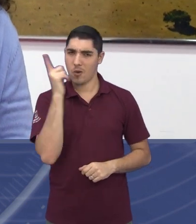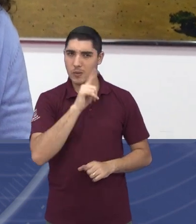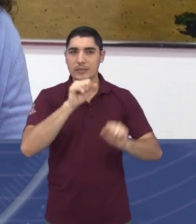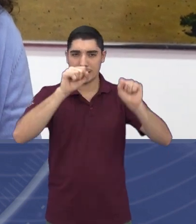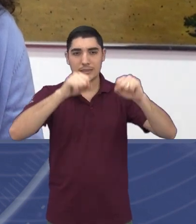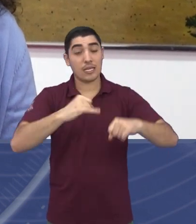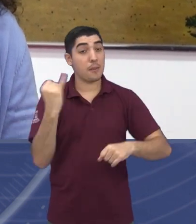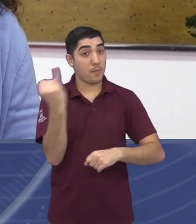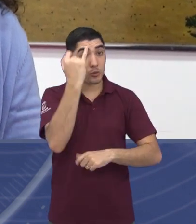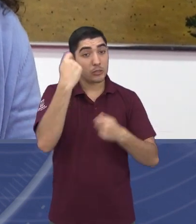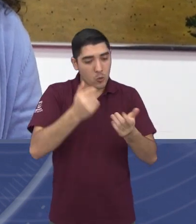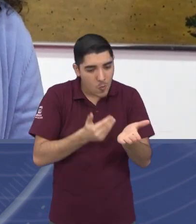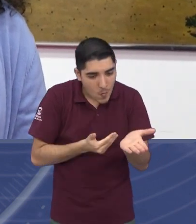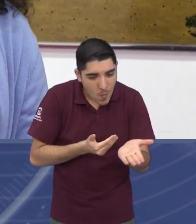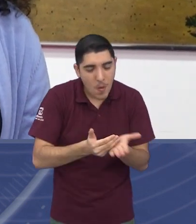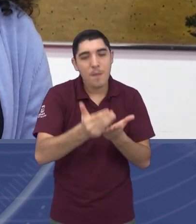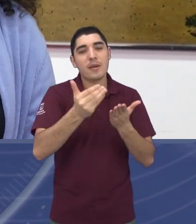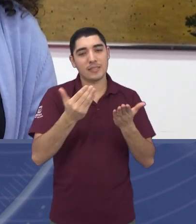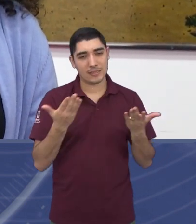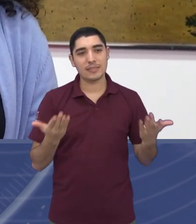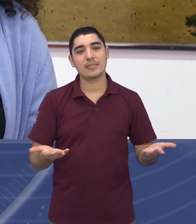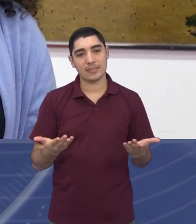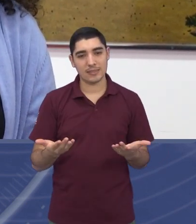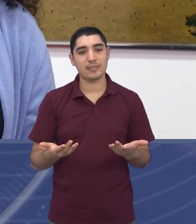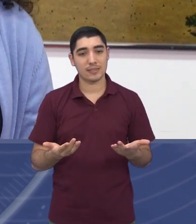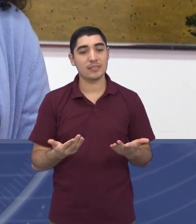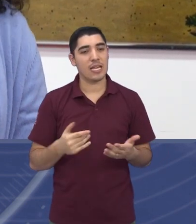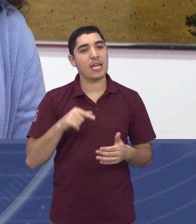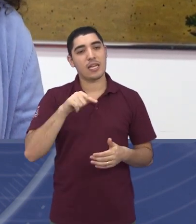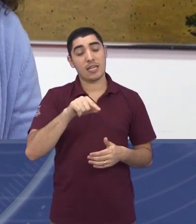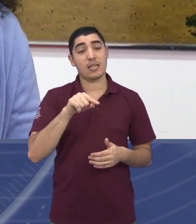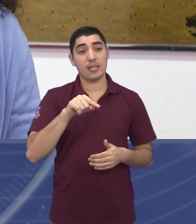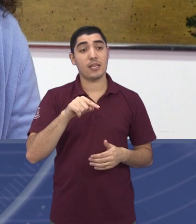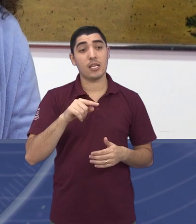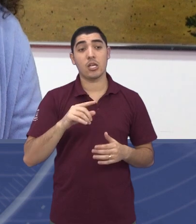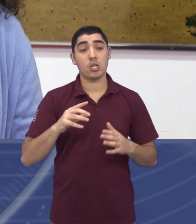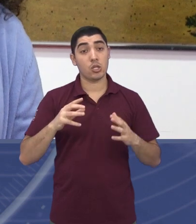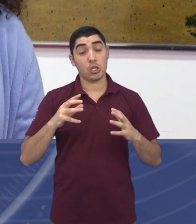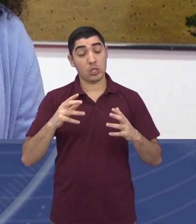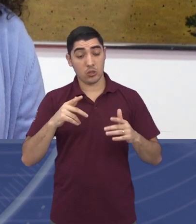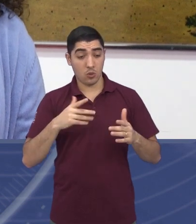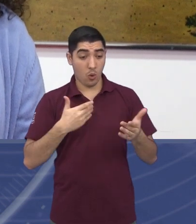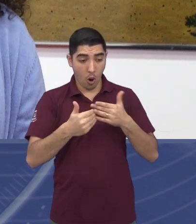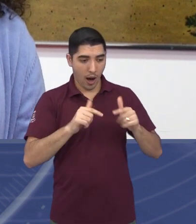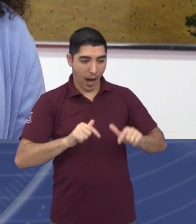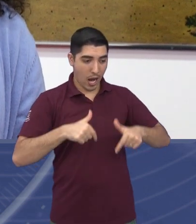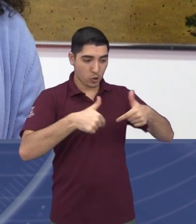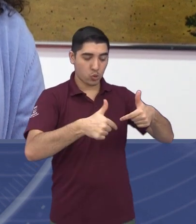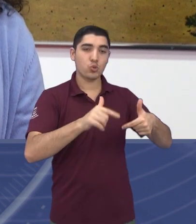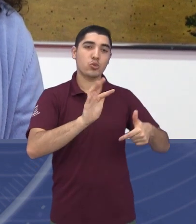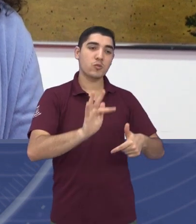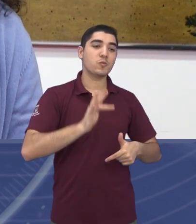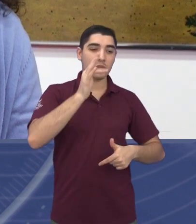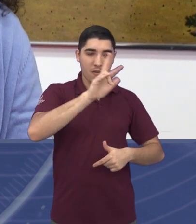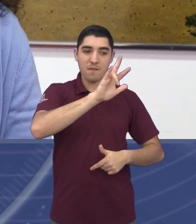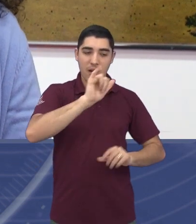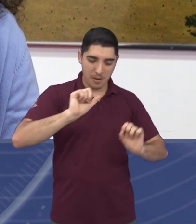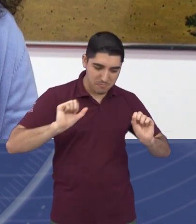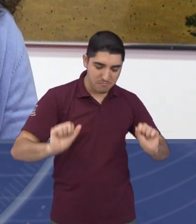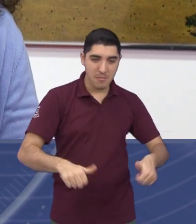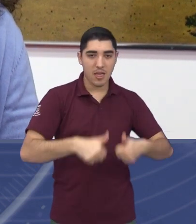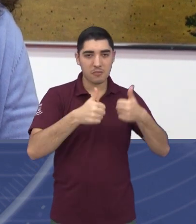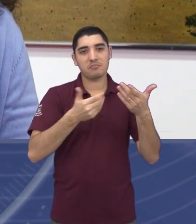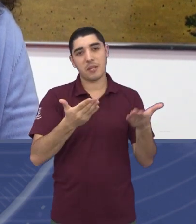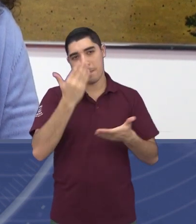Sanou sim, Tamires, o importante é começar, né, gente? E aí toda ação gera sua consequência, o importante é começar,